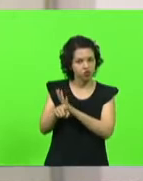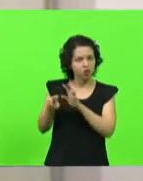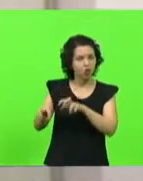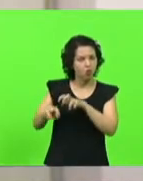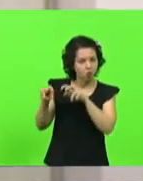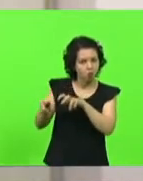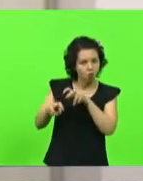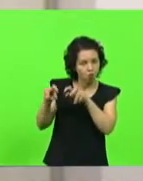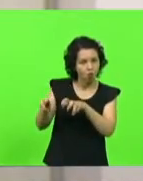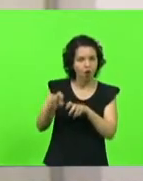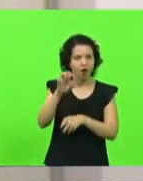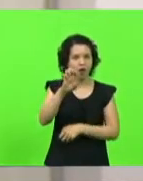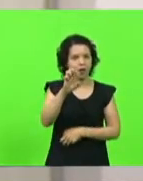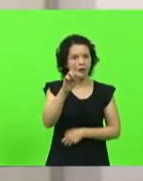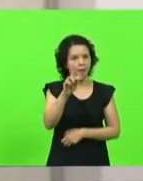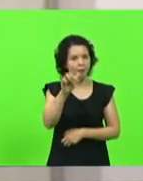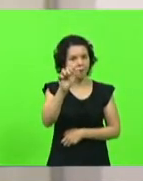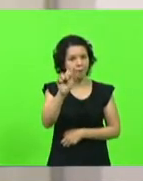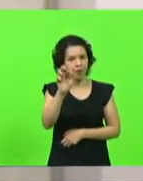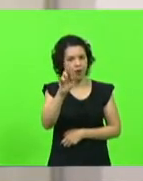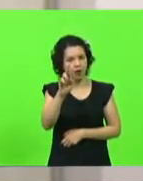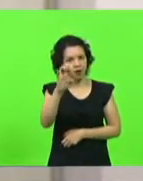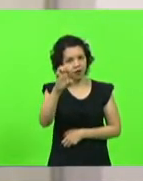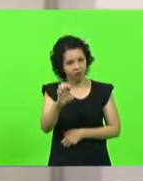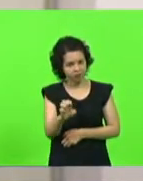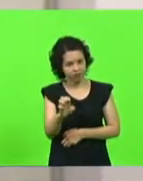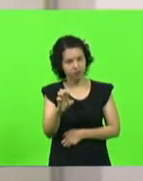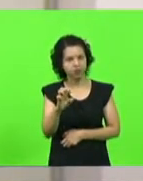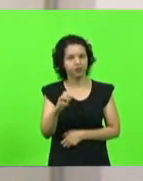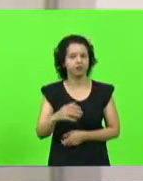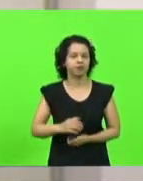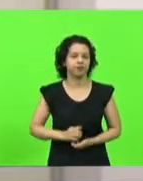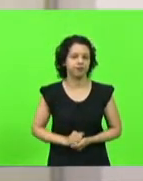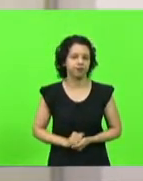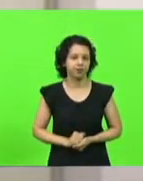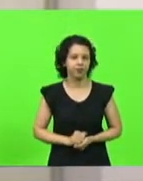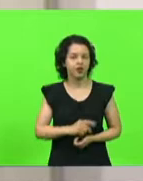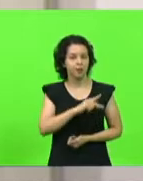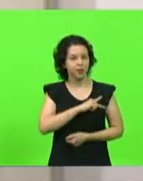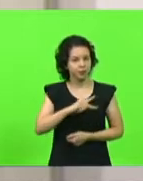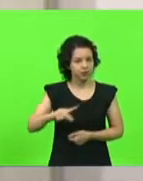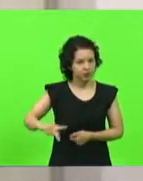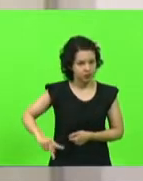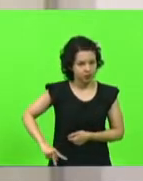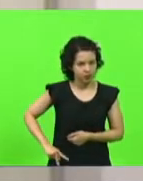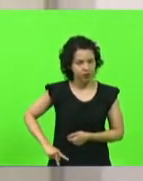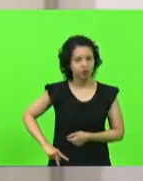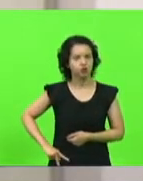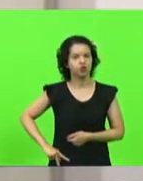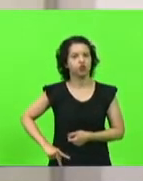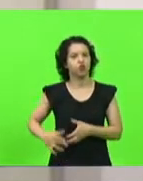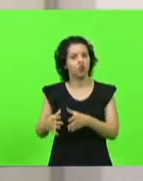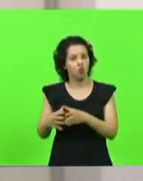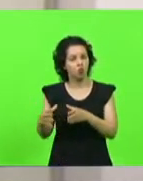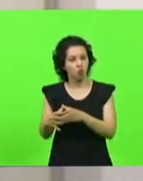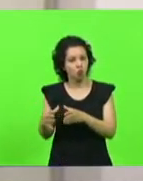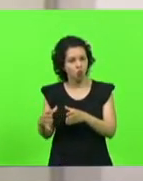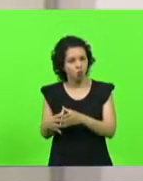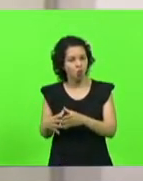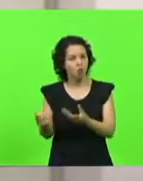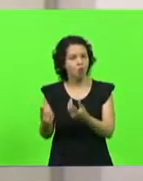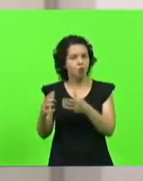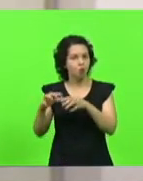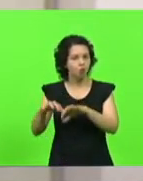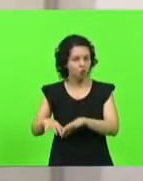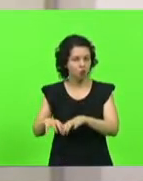Catarina, EPAGRE, Edilene Steinwandler. Excelentíssimo senhor presidente da Companhia Integrada de Desenvolvimento Agrícola,